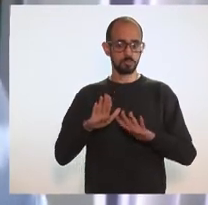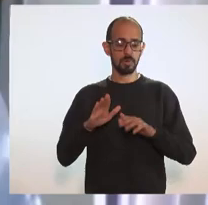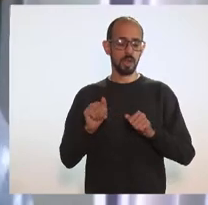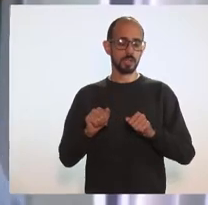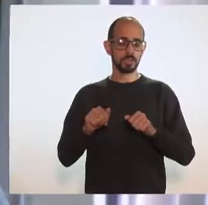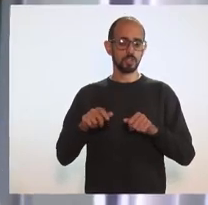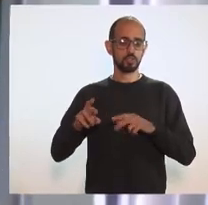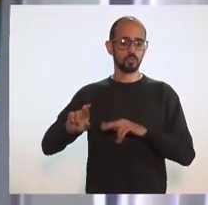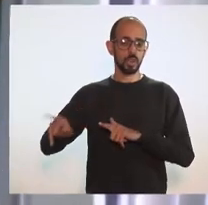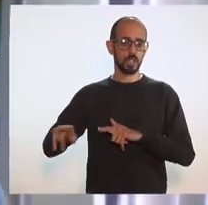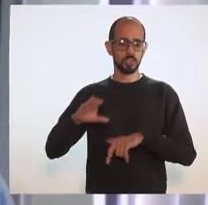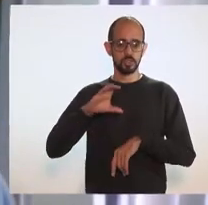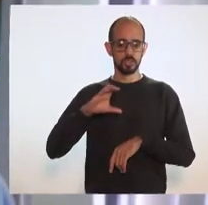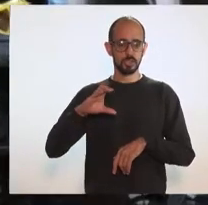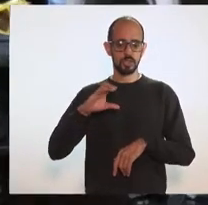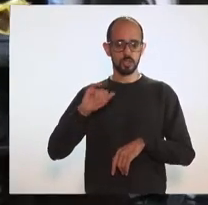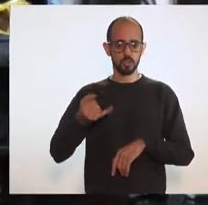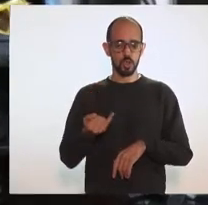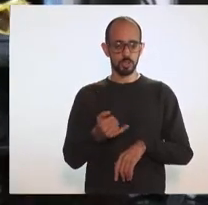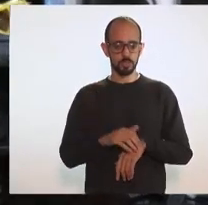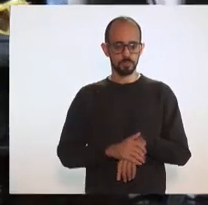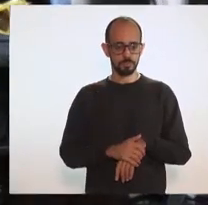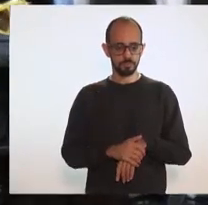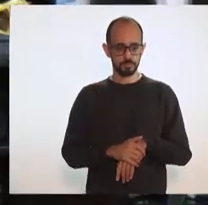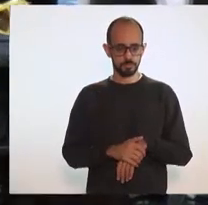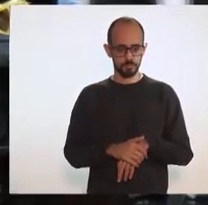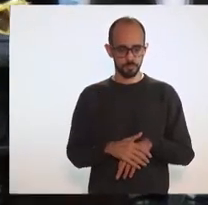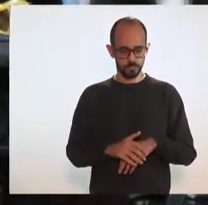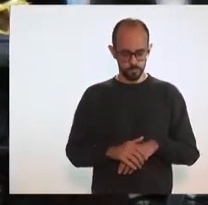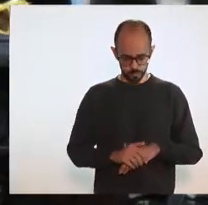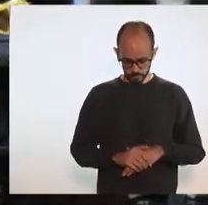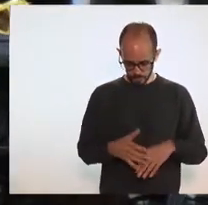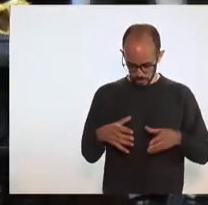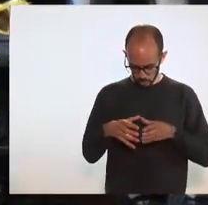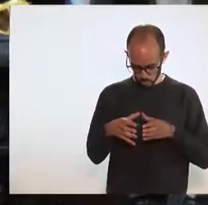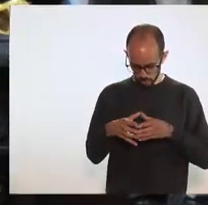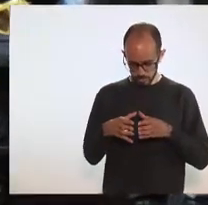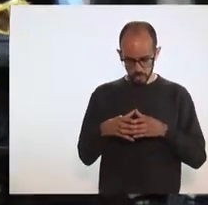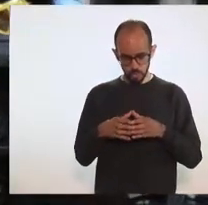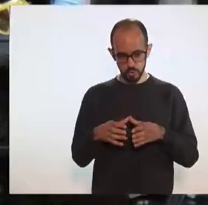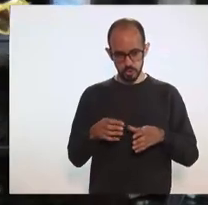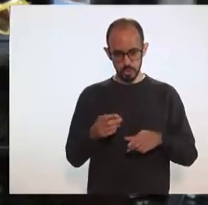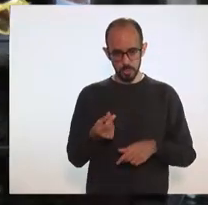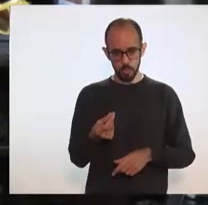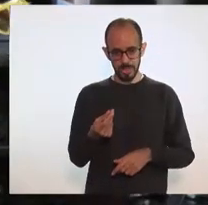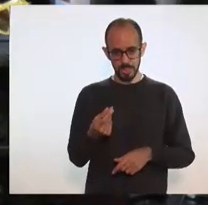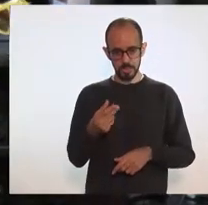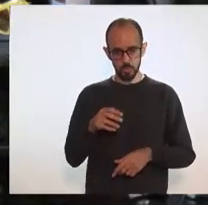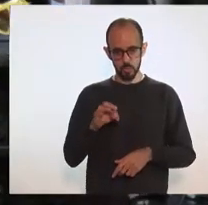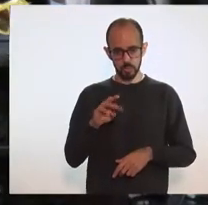presidente da petróleo e e ela começou a tributação Deputado Luiz Paula